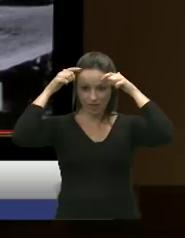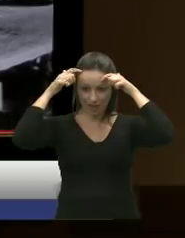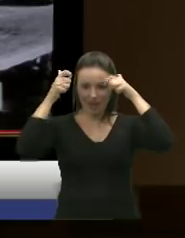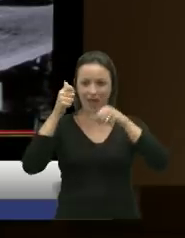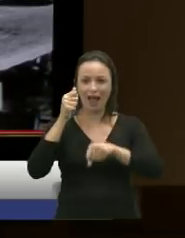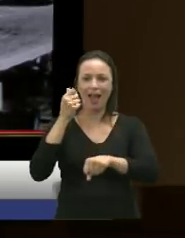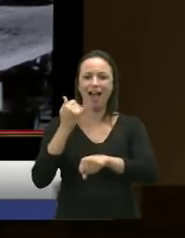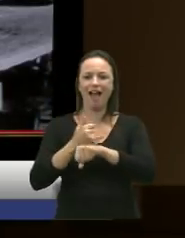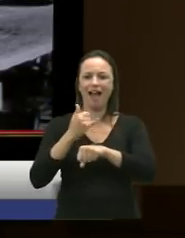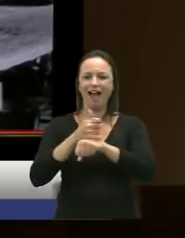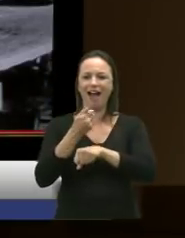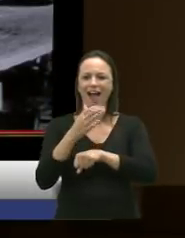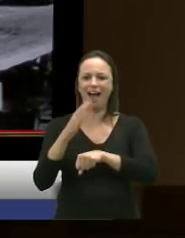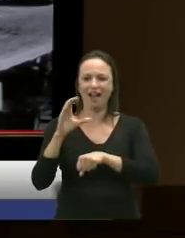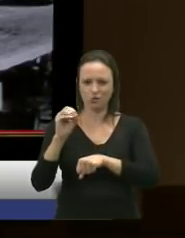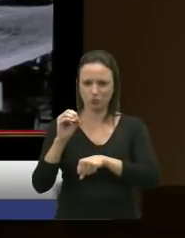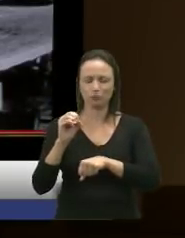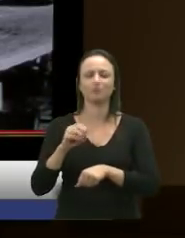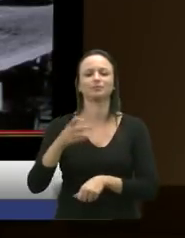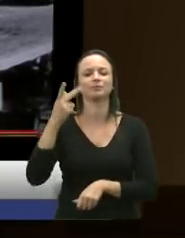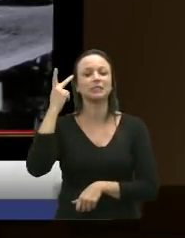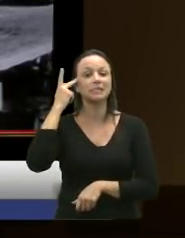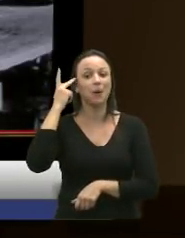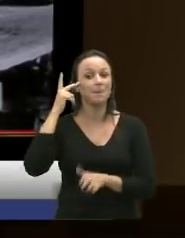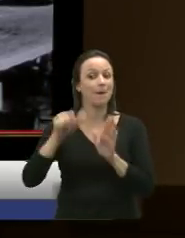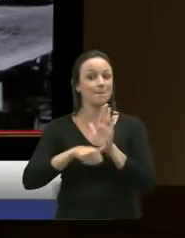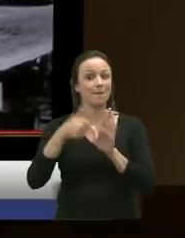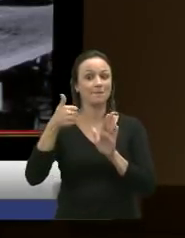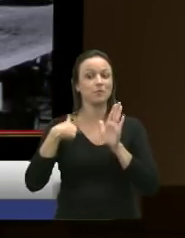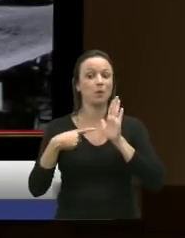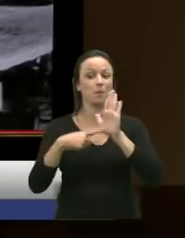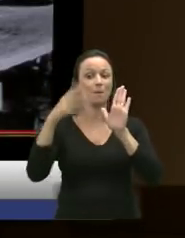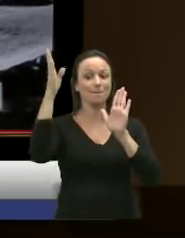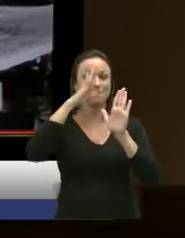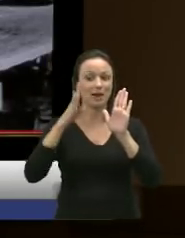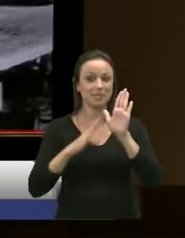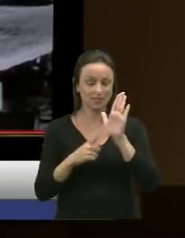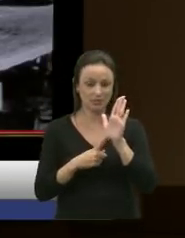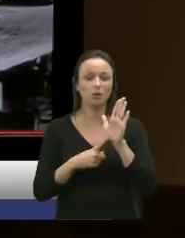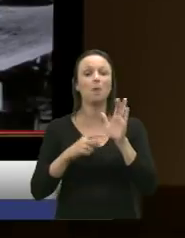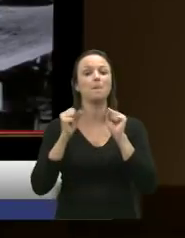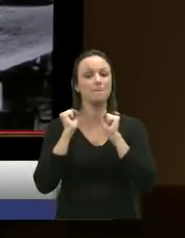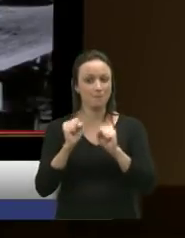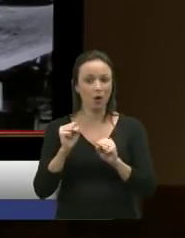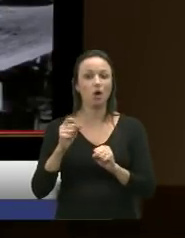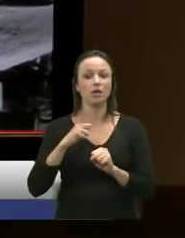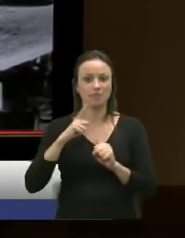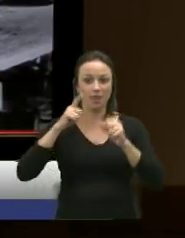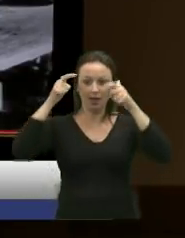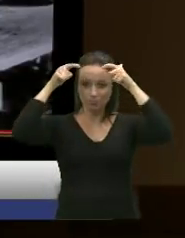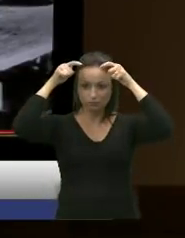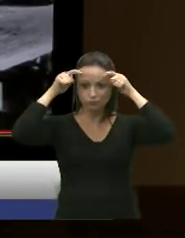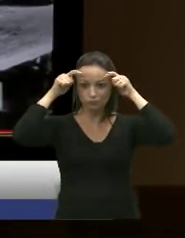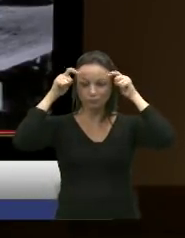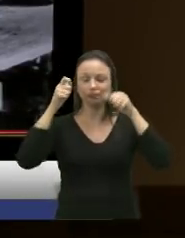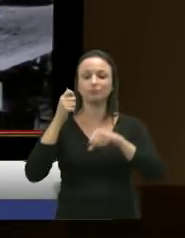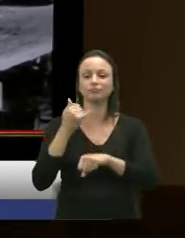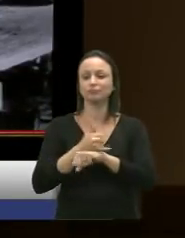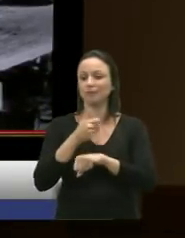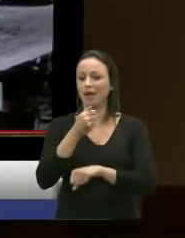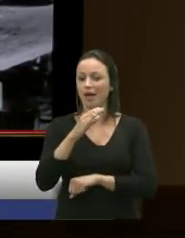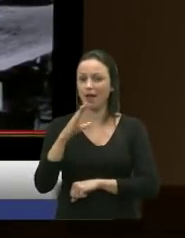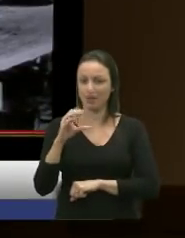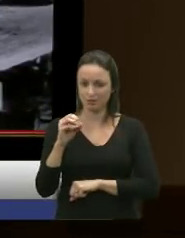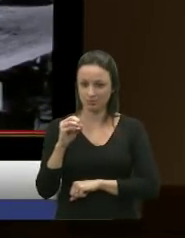depois. Em São Paulo, pela primeira vez, nós mostramos que o Brasil pode ter capacete de aço. Como é um exemplo que vocês